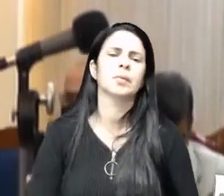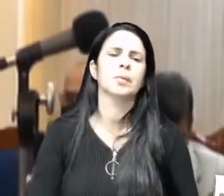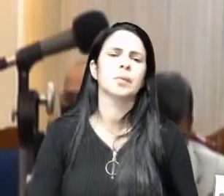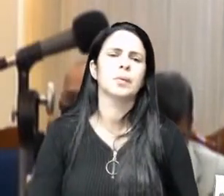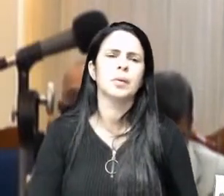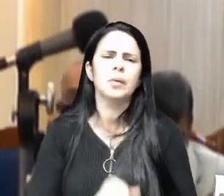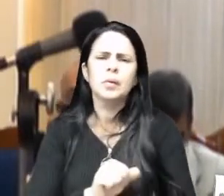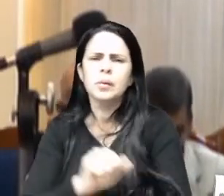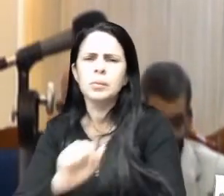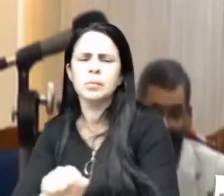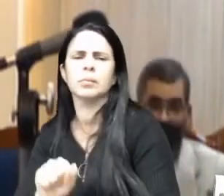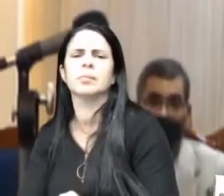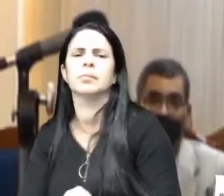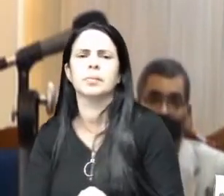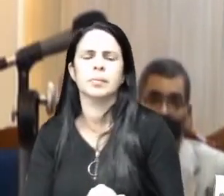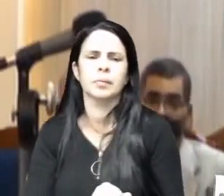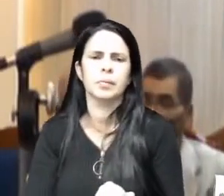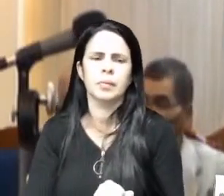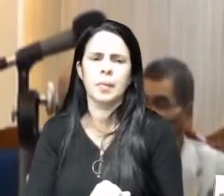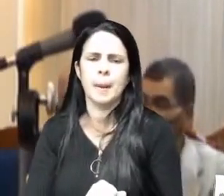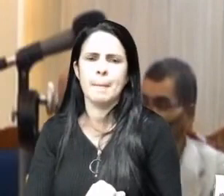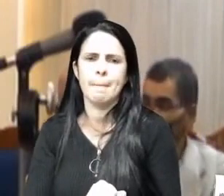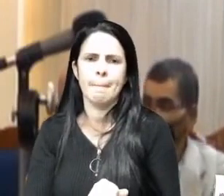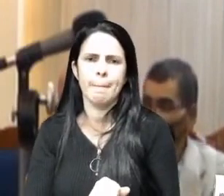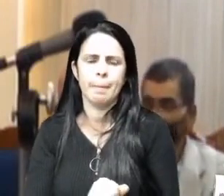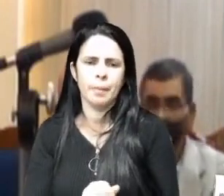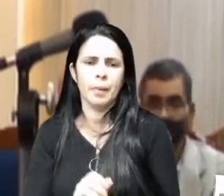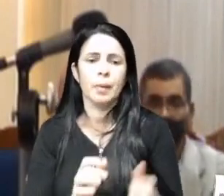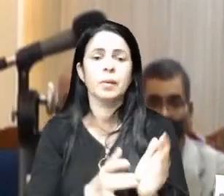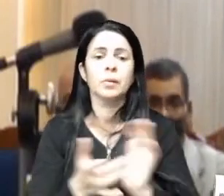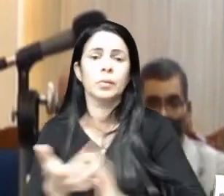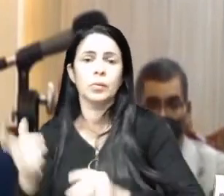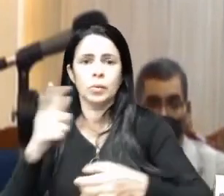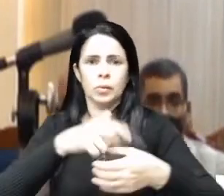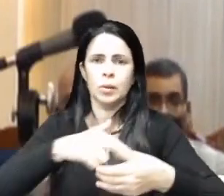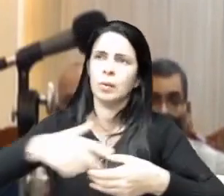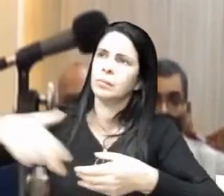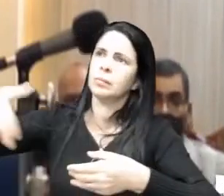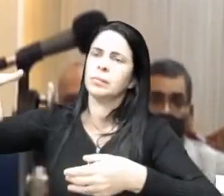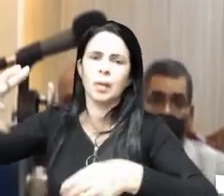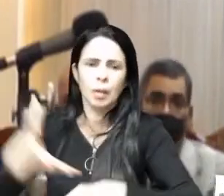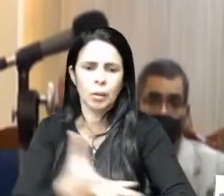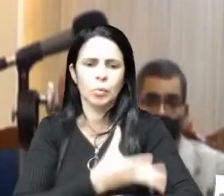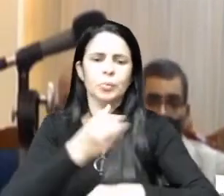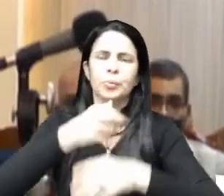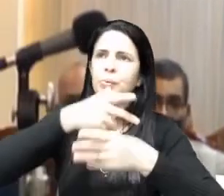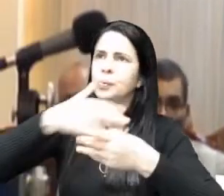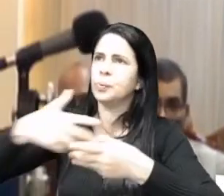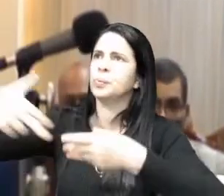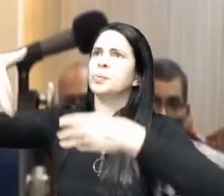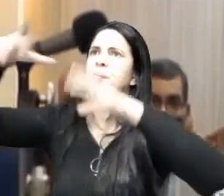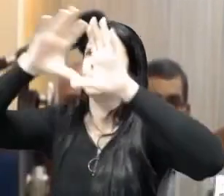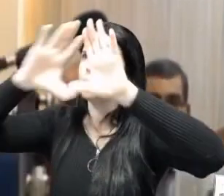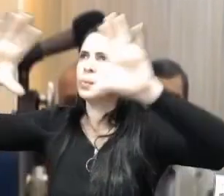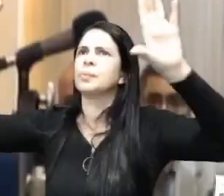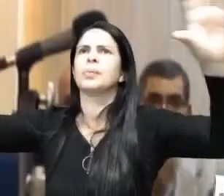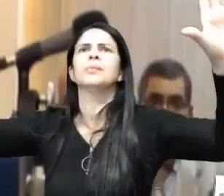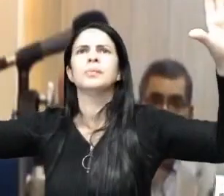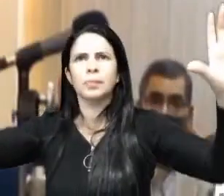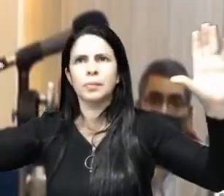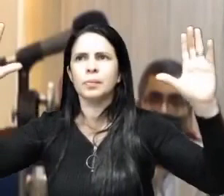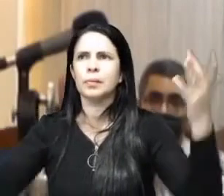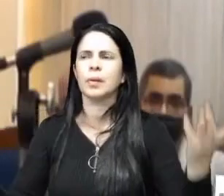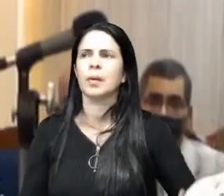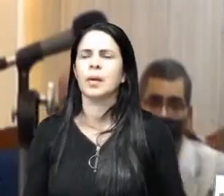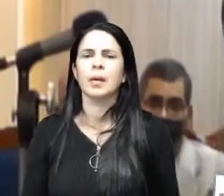aguardando o retorno de Cristo e a subida da igreja para a glória celestial.